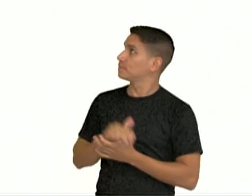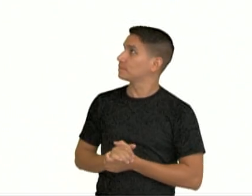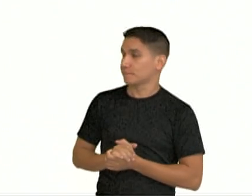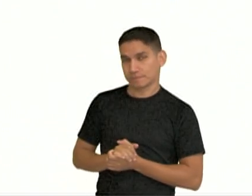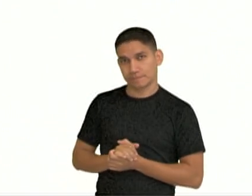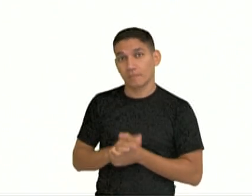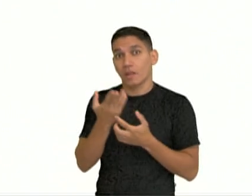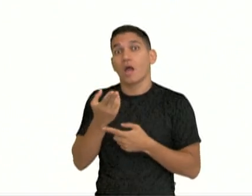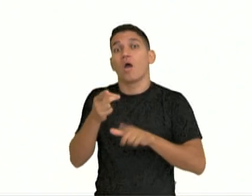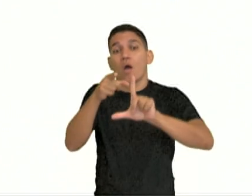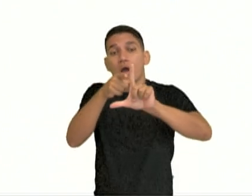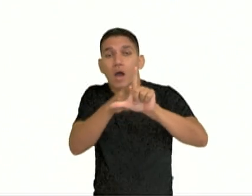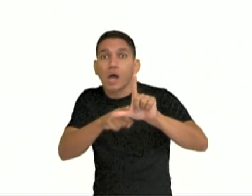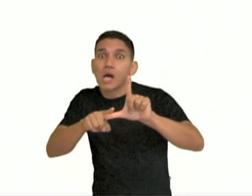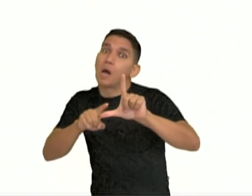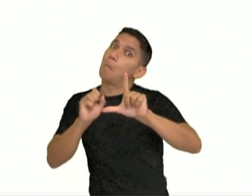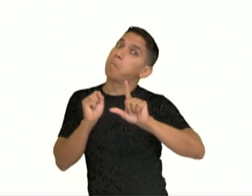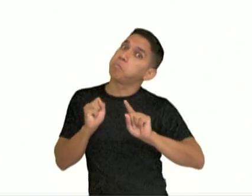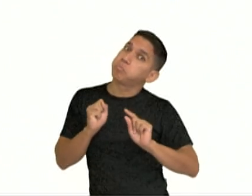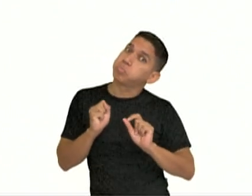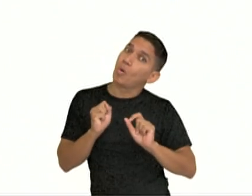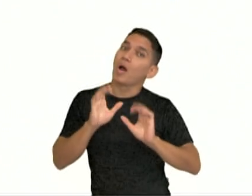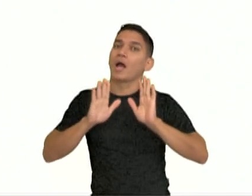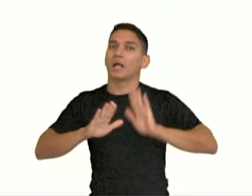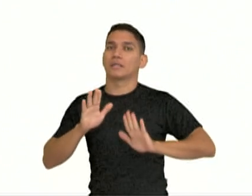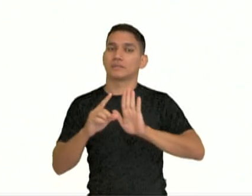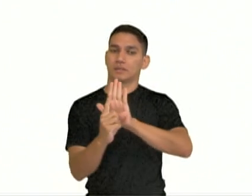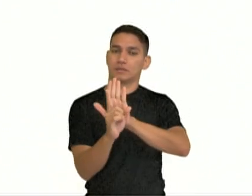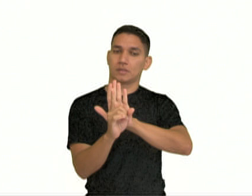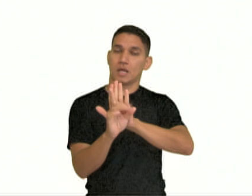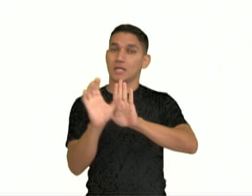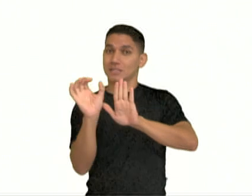Então, os ângulos possíveis são ângulos que estão entre